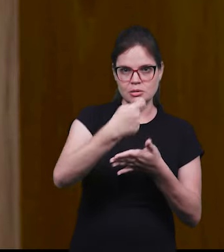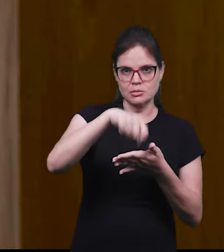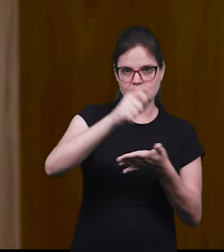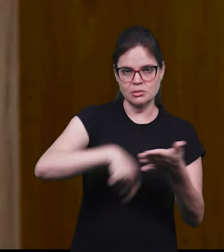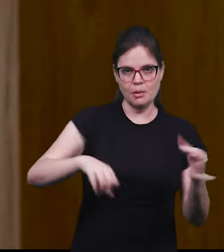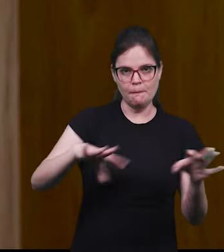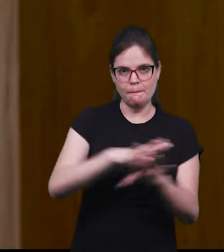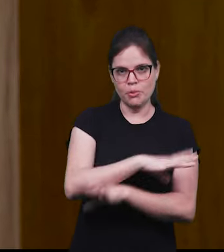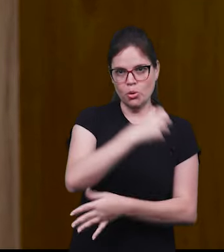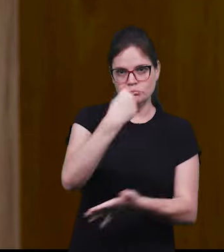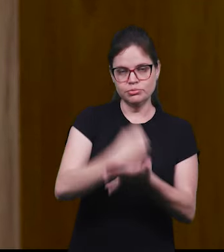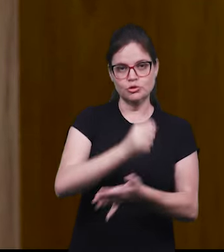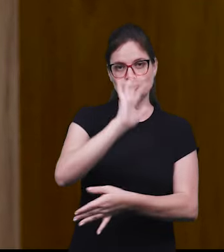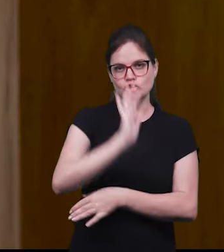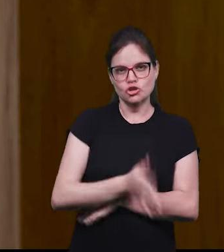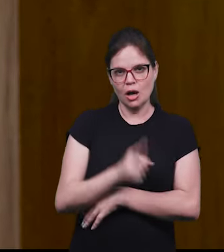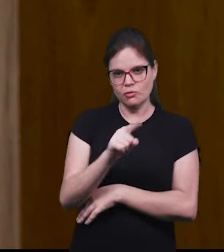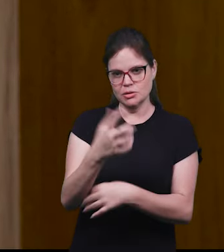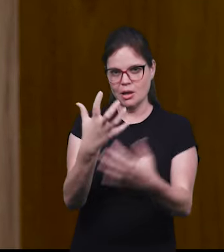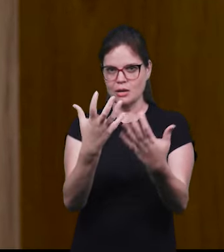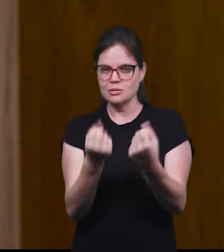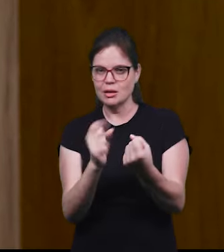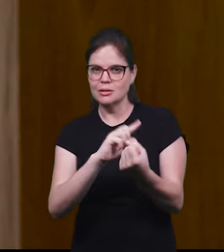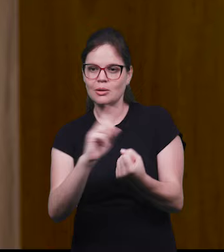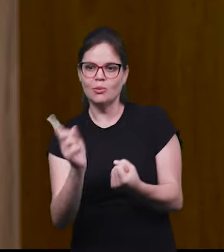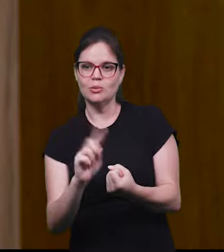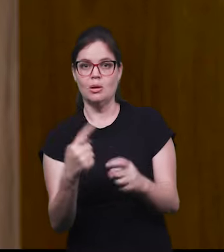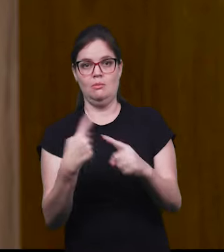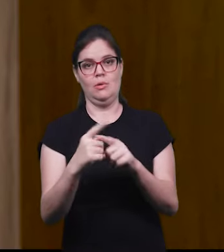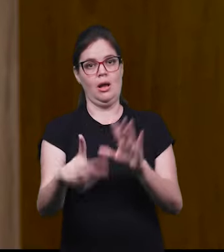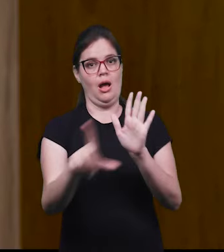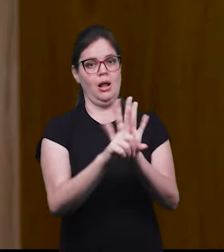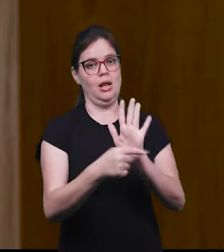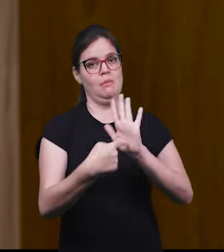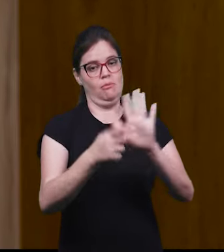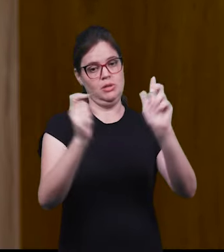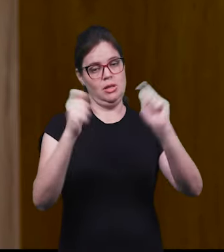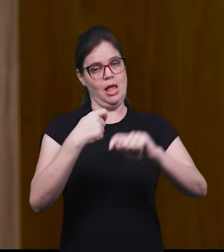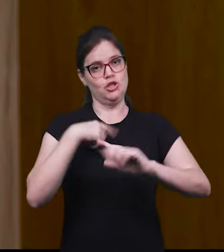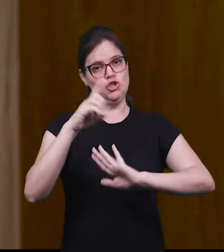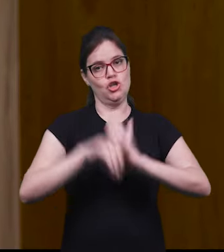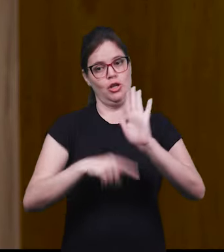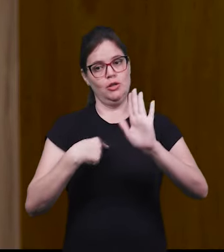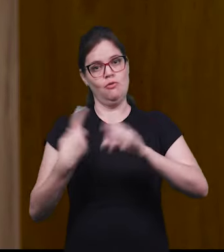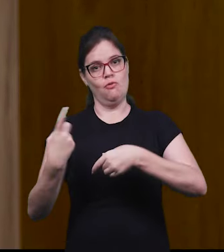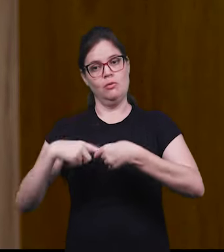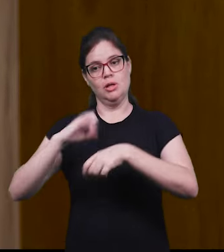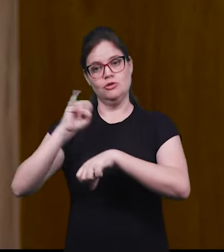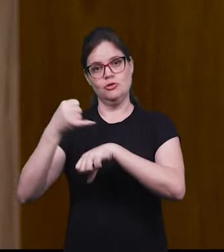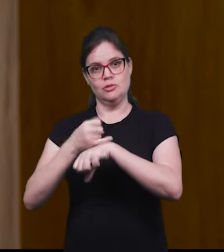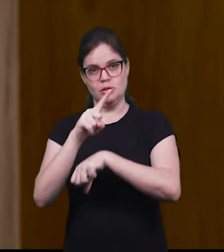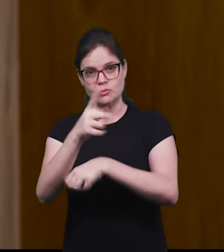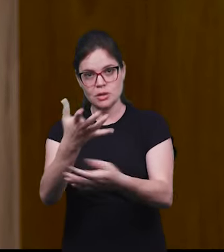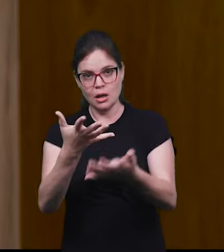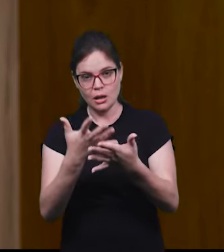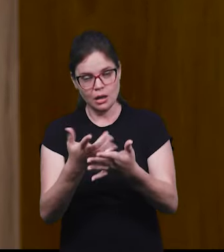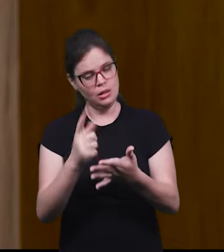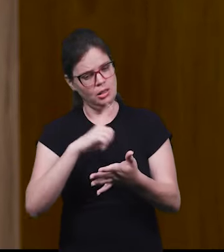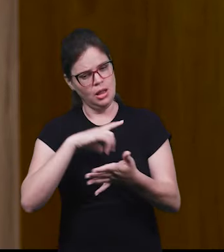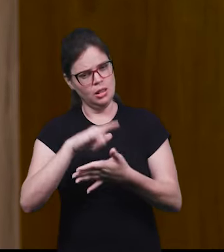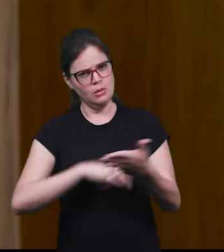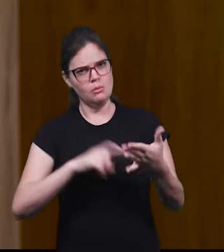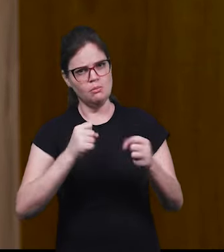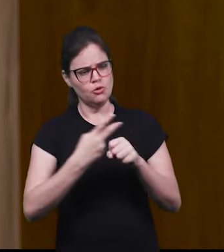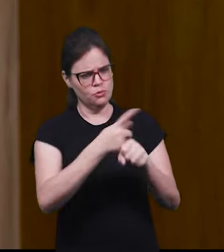escreveu, a lei que ele fez, a lei do retorno, né, à nossa terra? Se for da sua vontade, nós temos esse